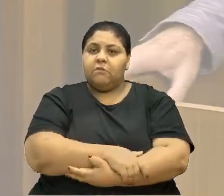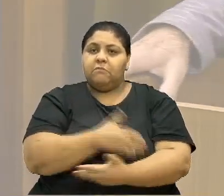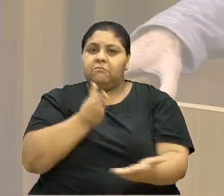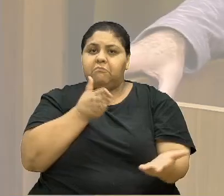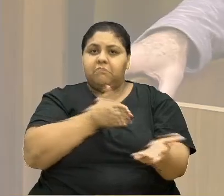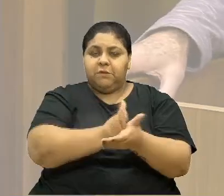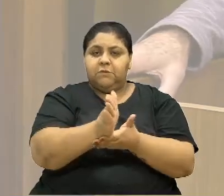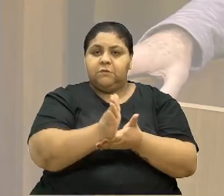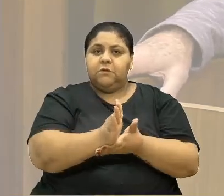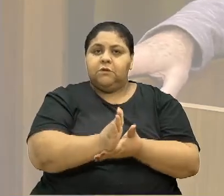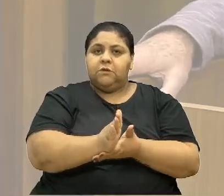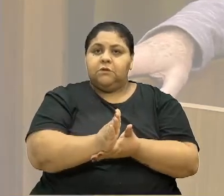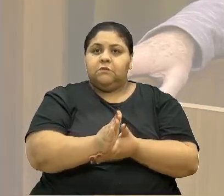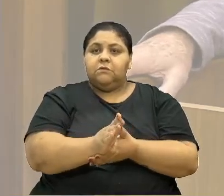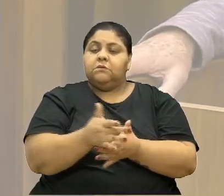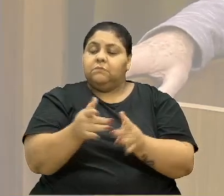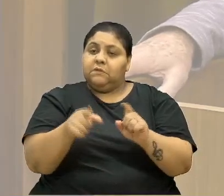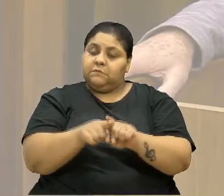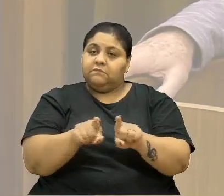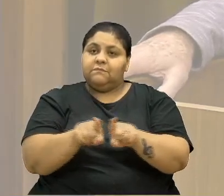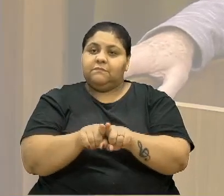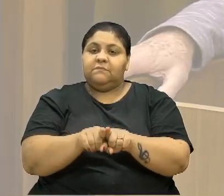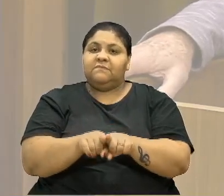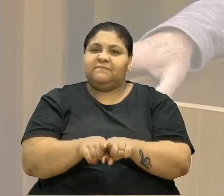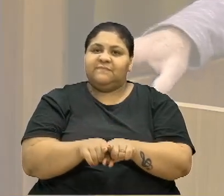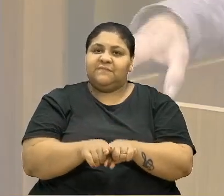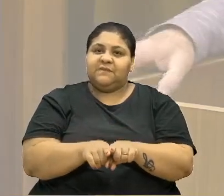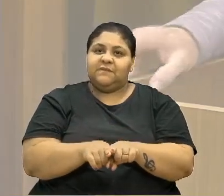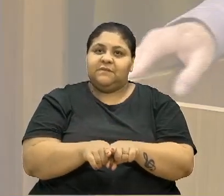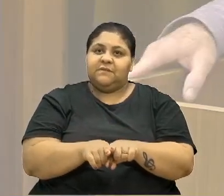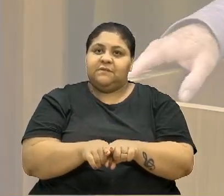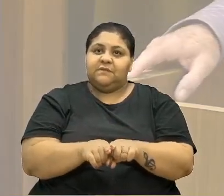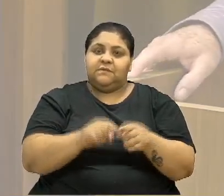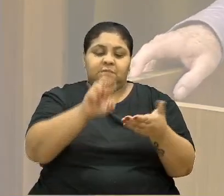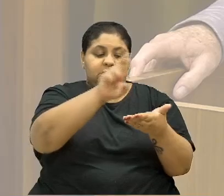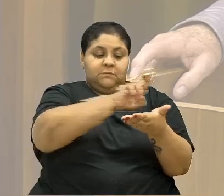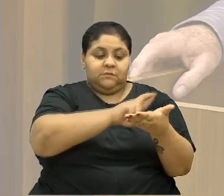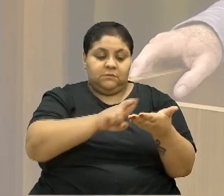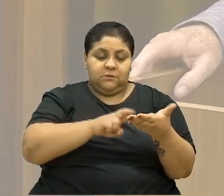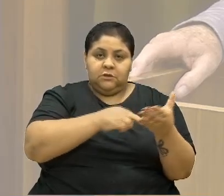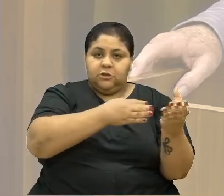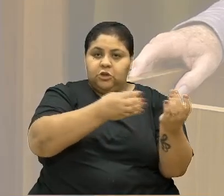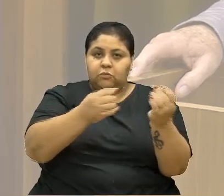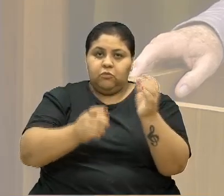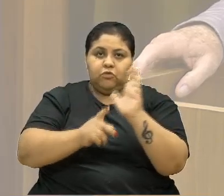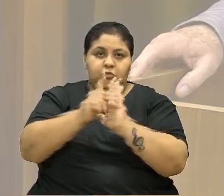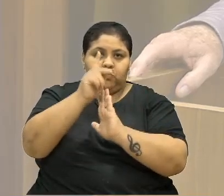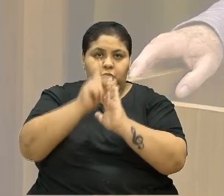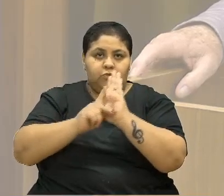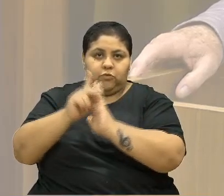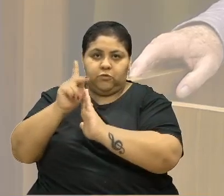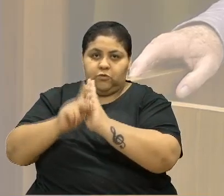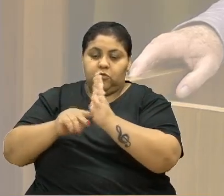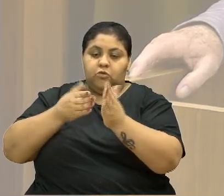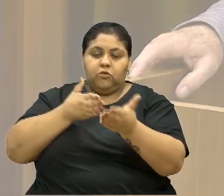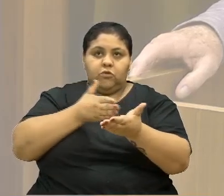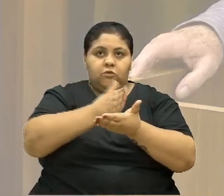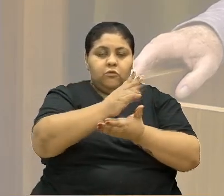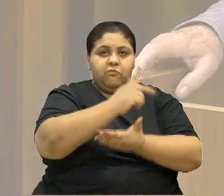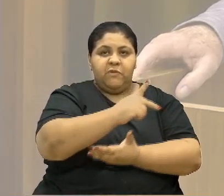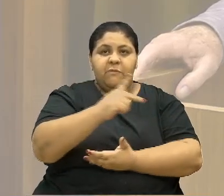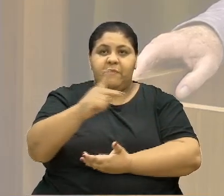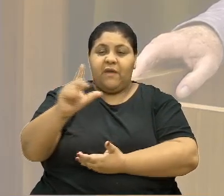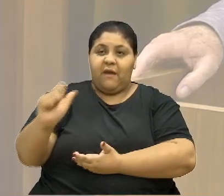participei e também fui relator de muitos projetos. Aprovamos o